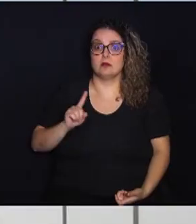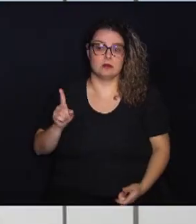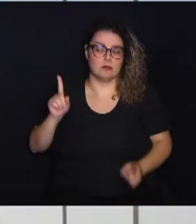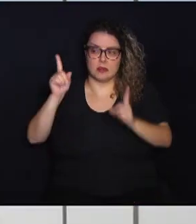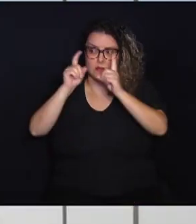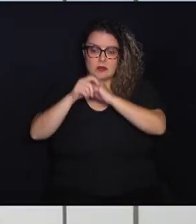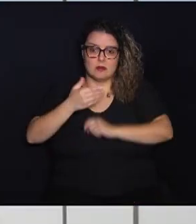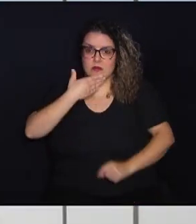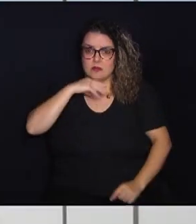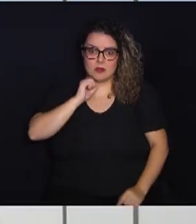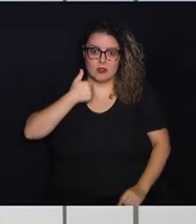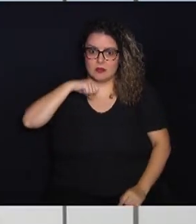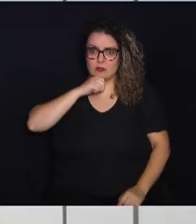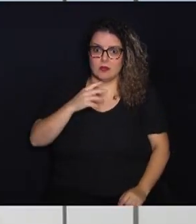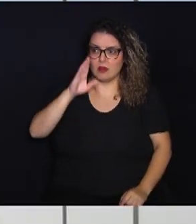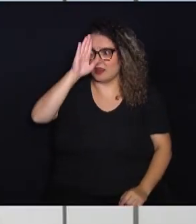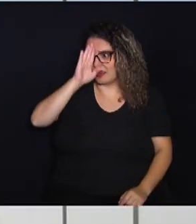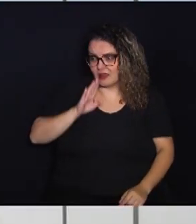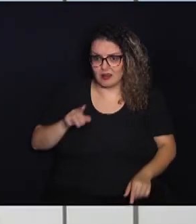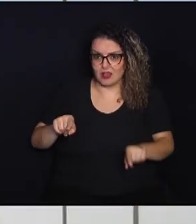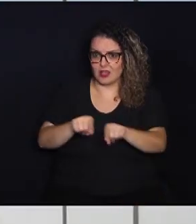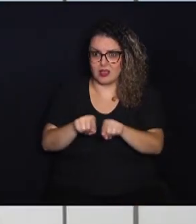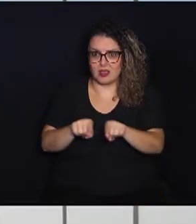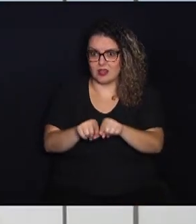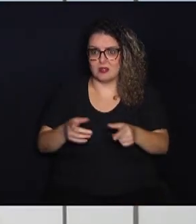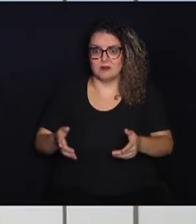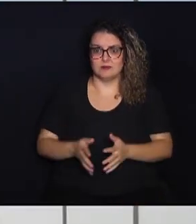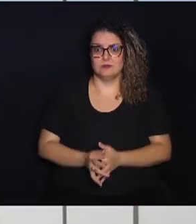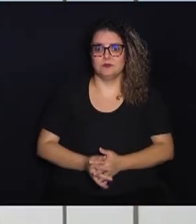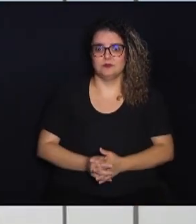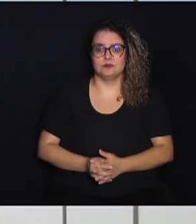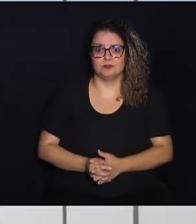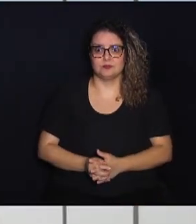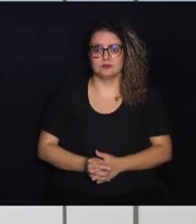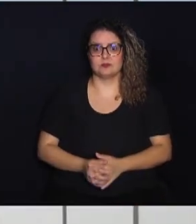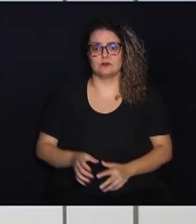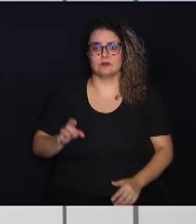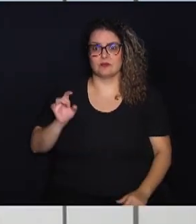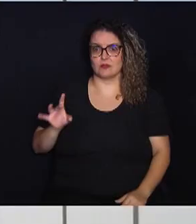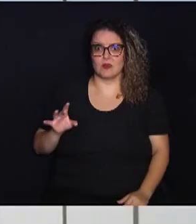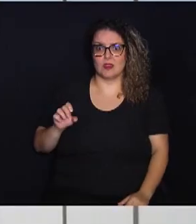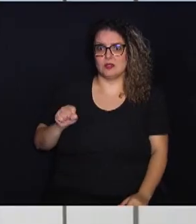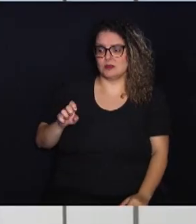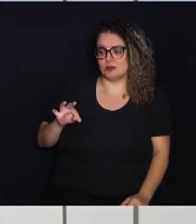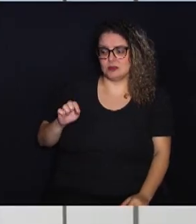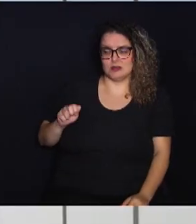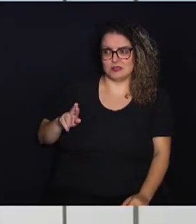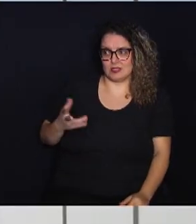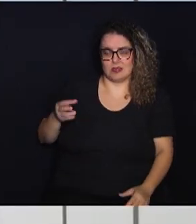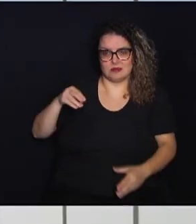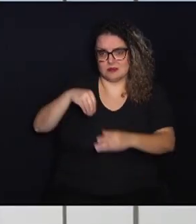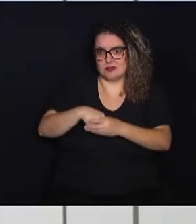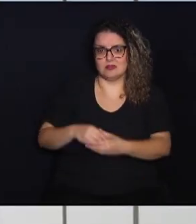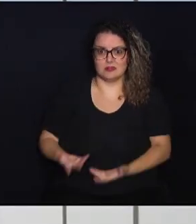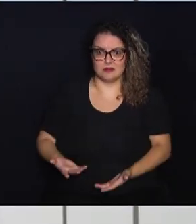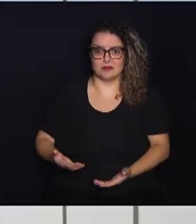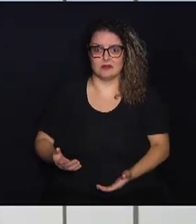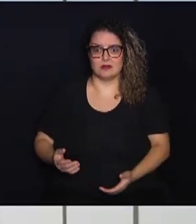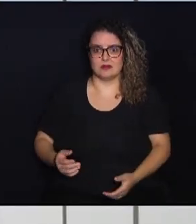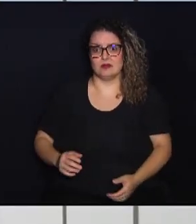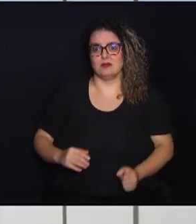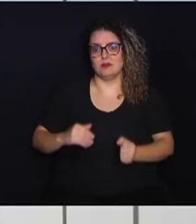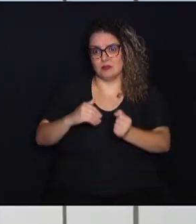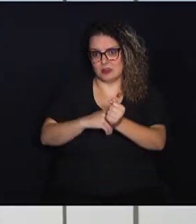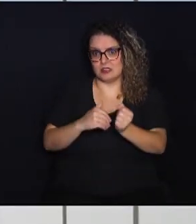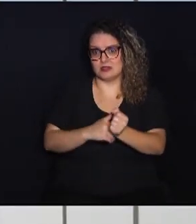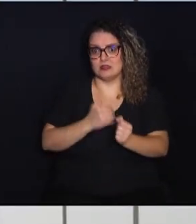para o pai, são gratuitos, inclusive. É só setar isso no celular, né, com uma senha forte, é claro, para